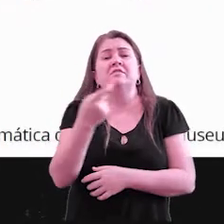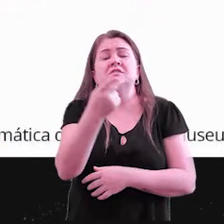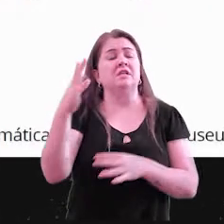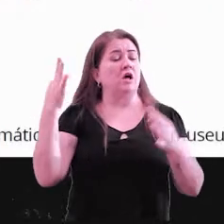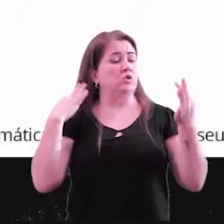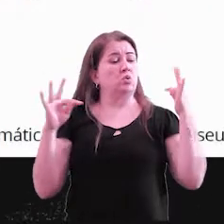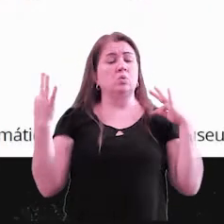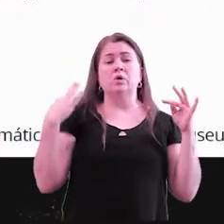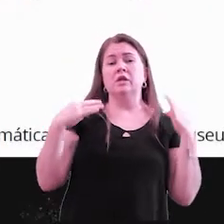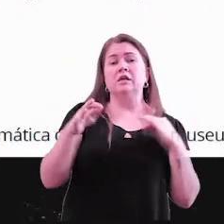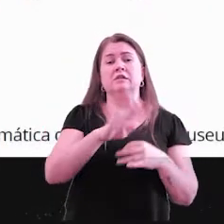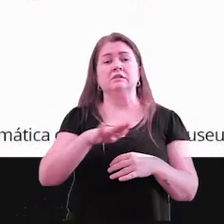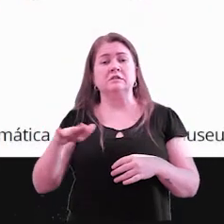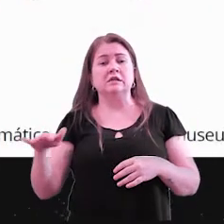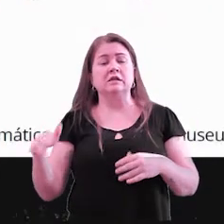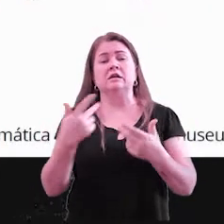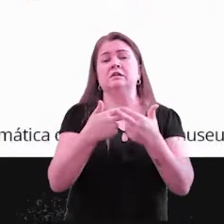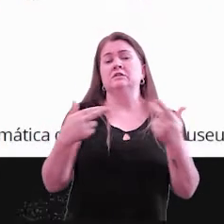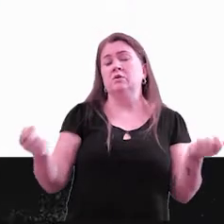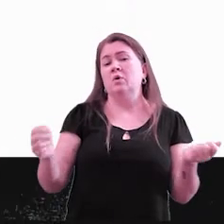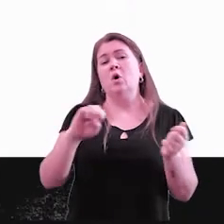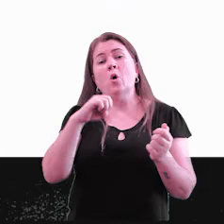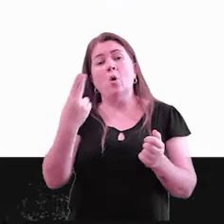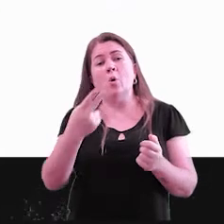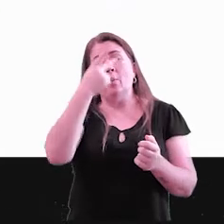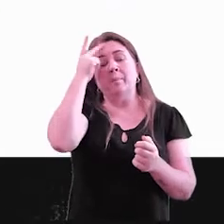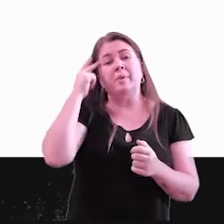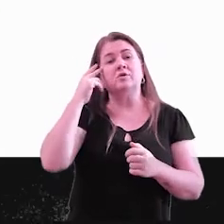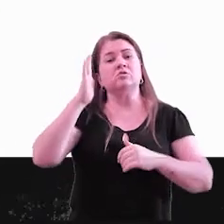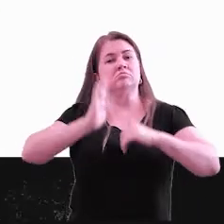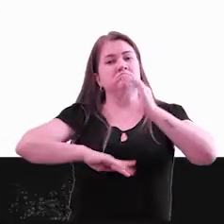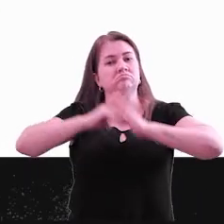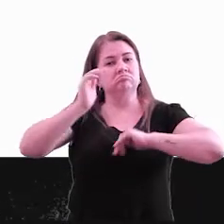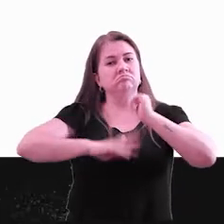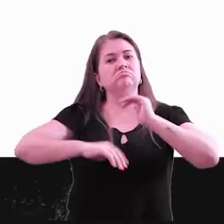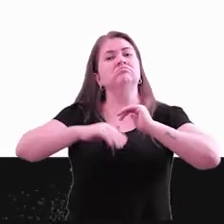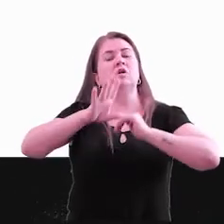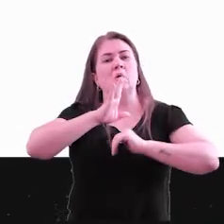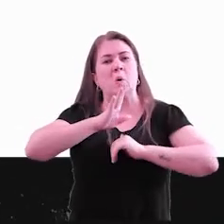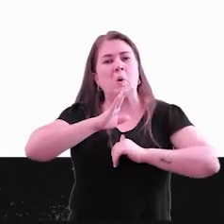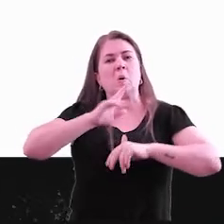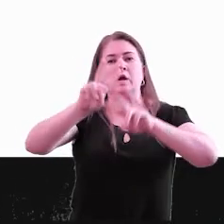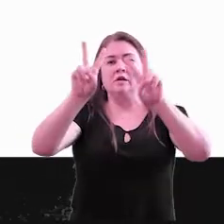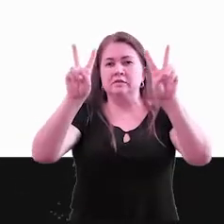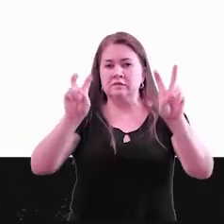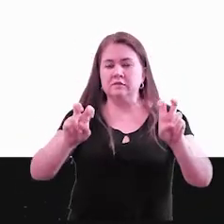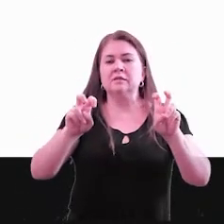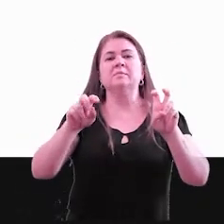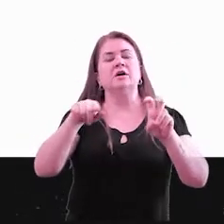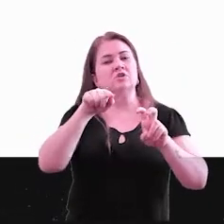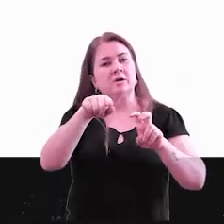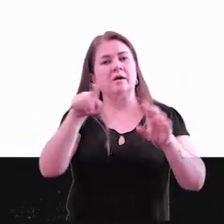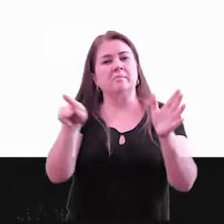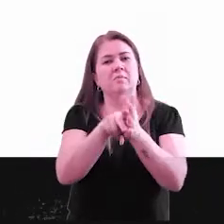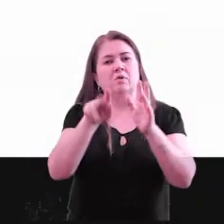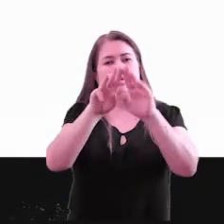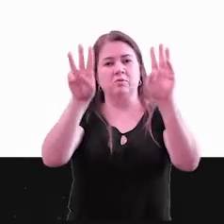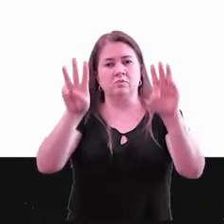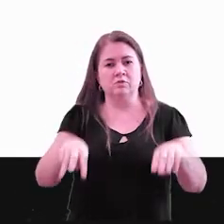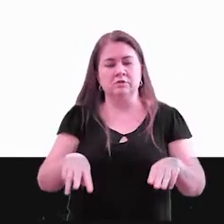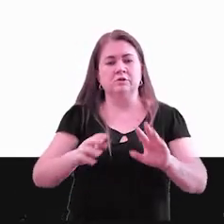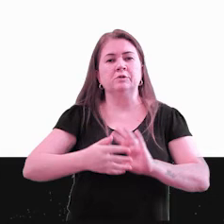temática em que trata o museu. Esse público, que é bastante